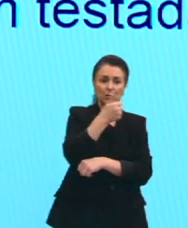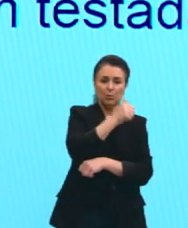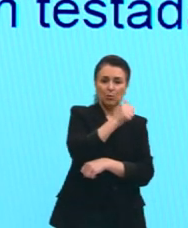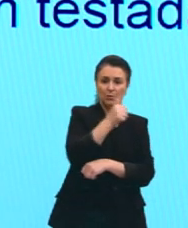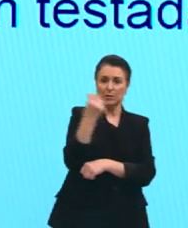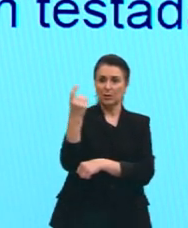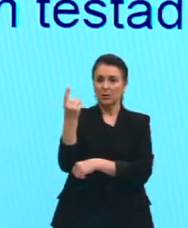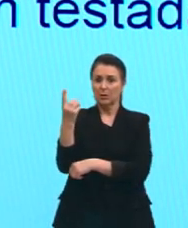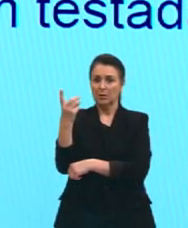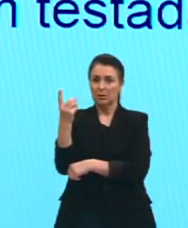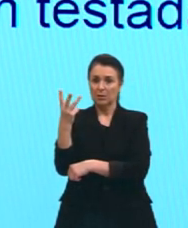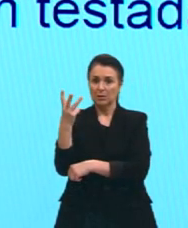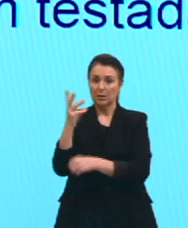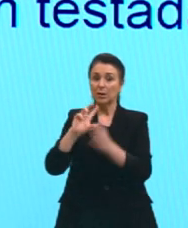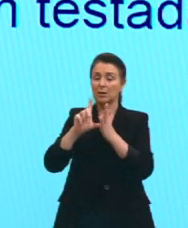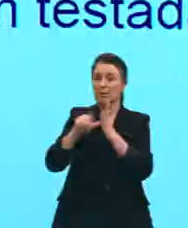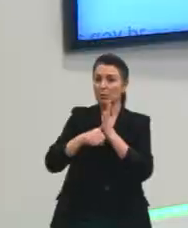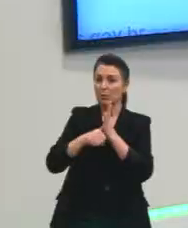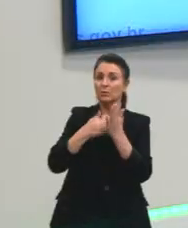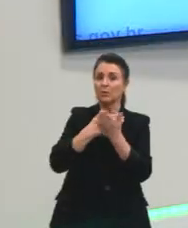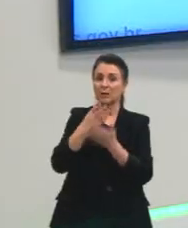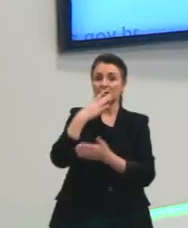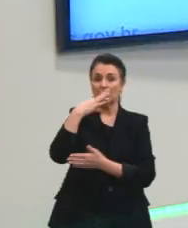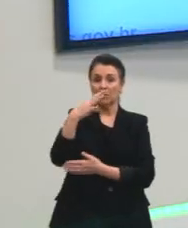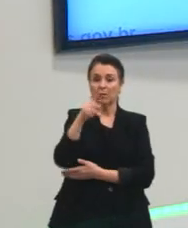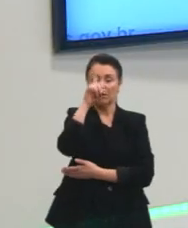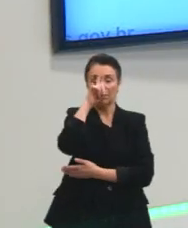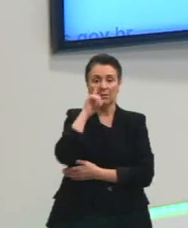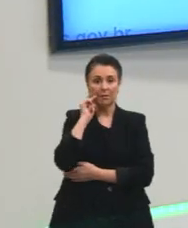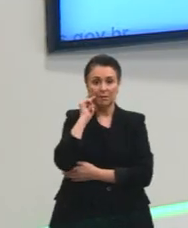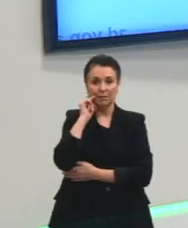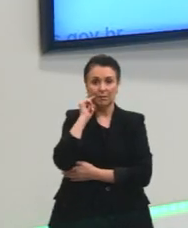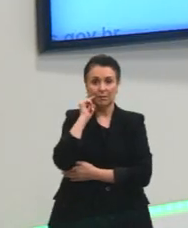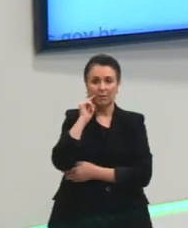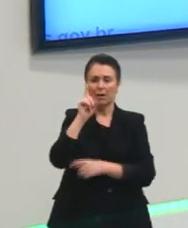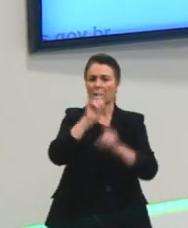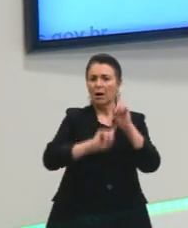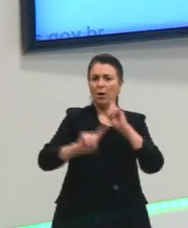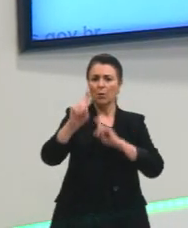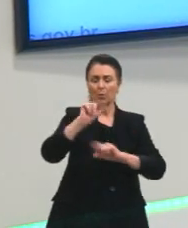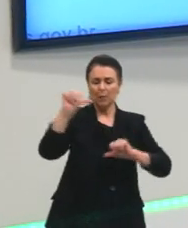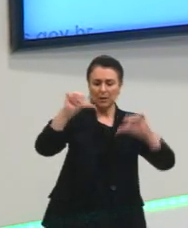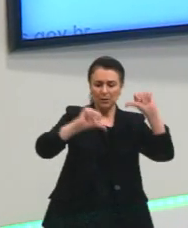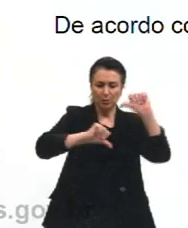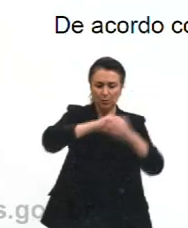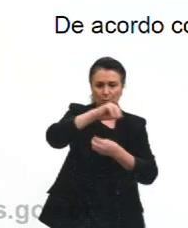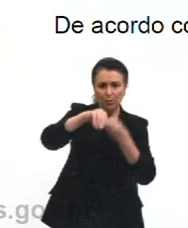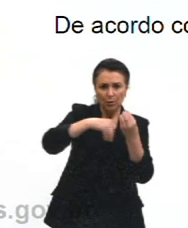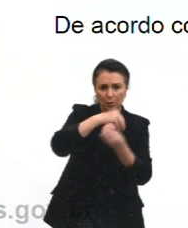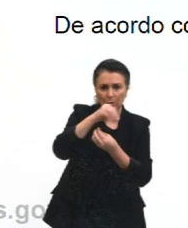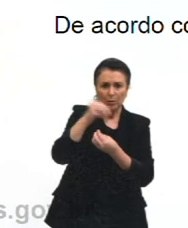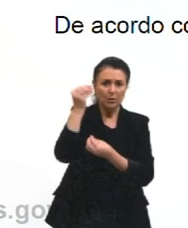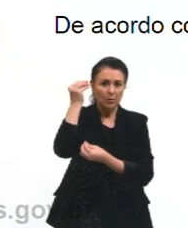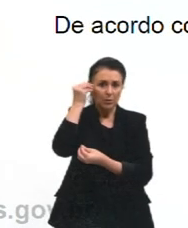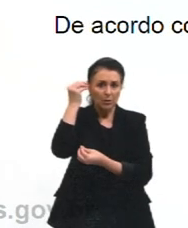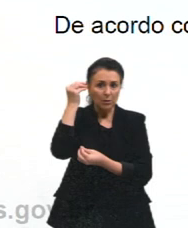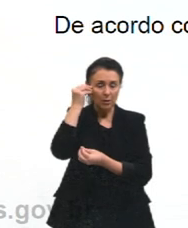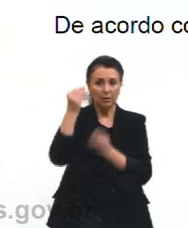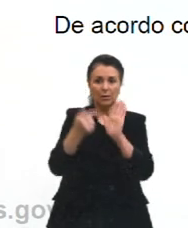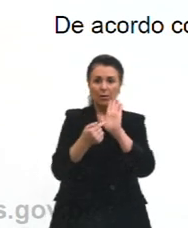11 a 13 e 13 em diante amarelo tá algumas soluções foram testadas com esse indicador